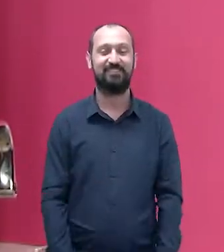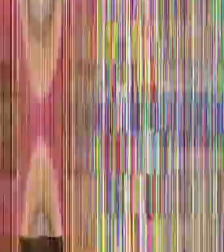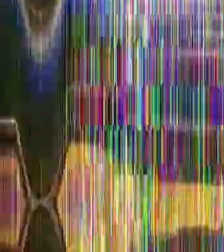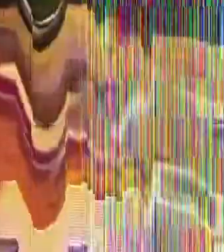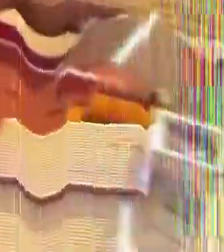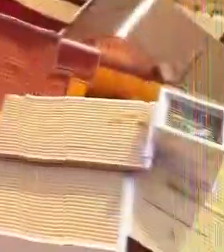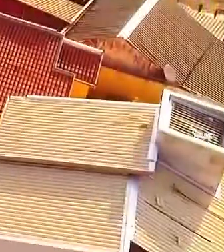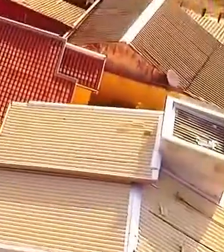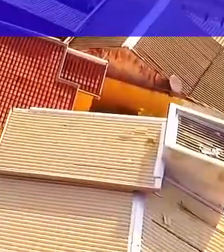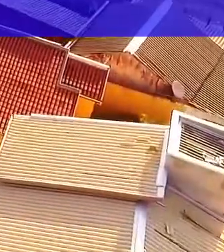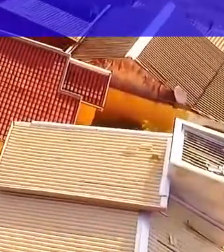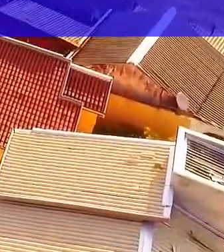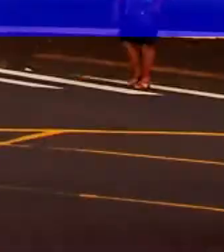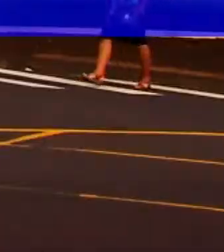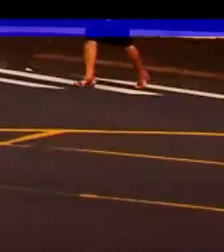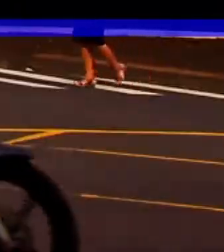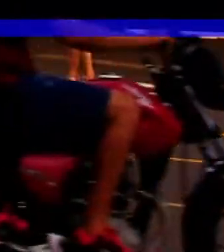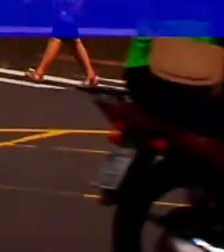gente.